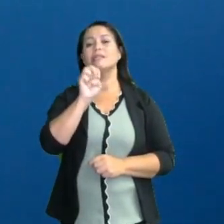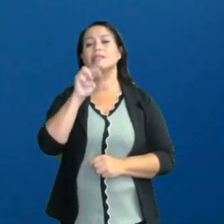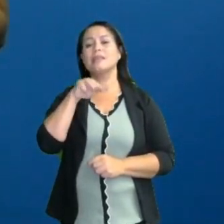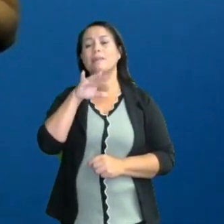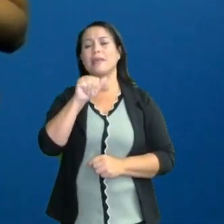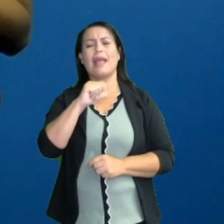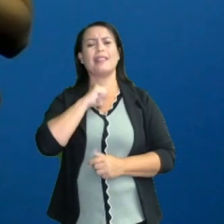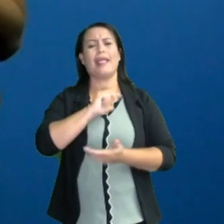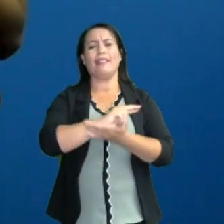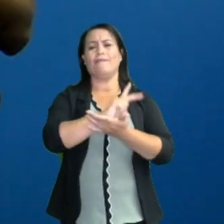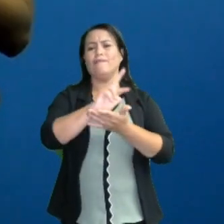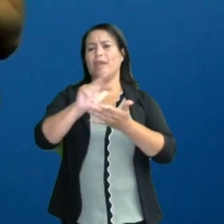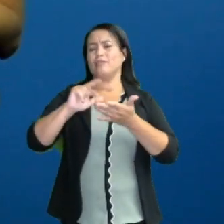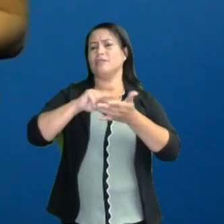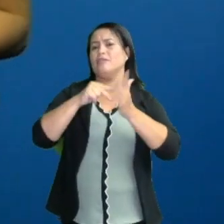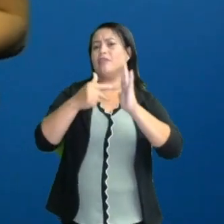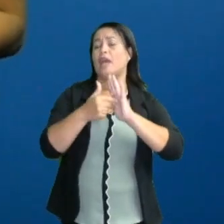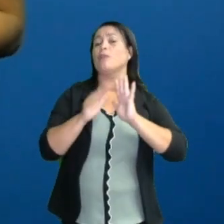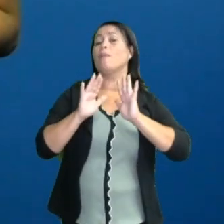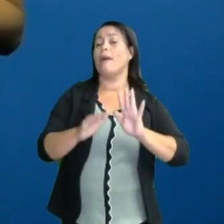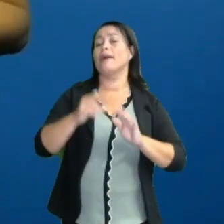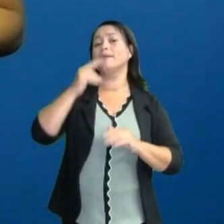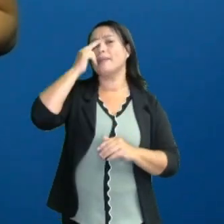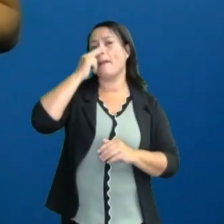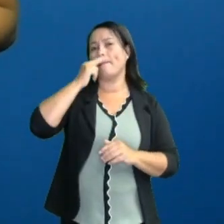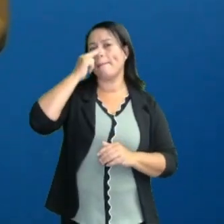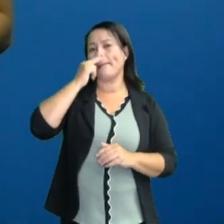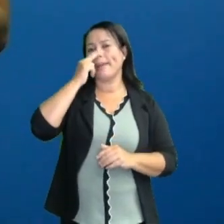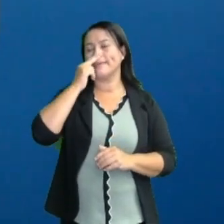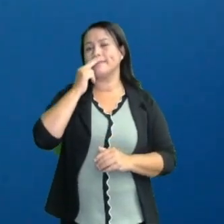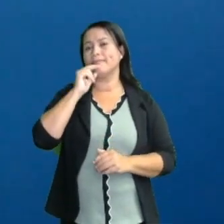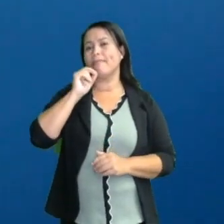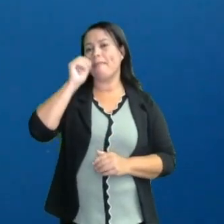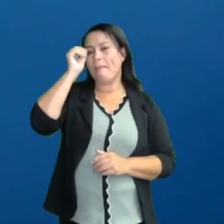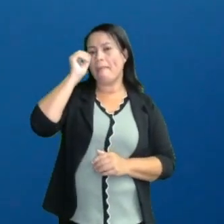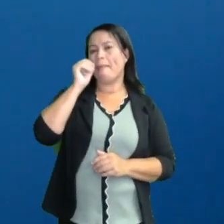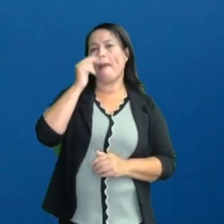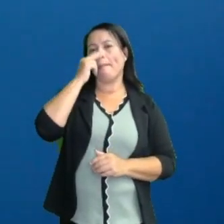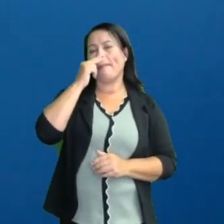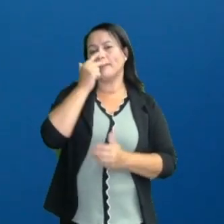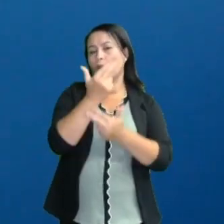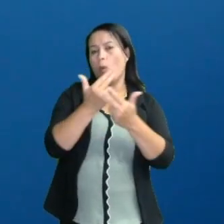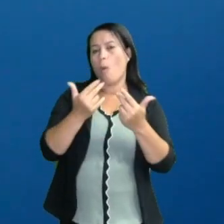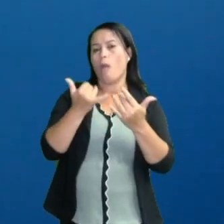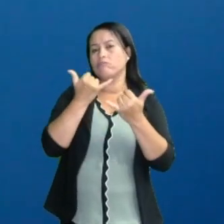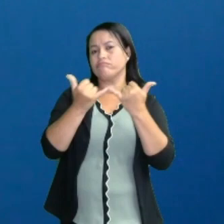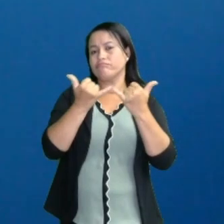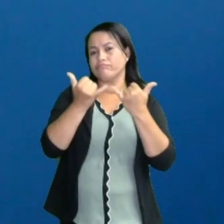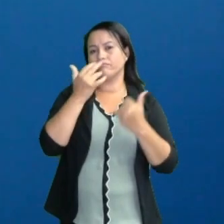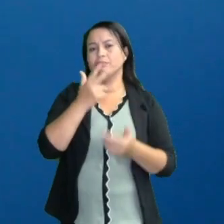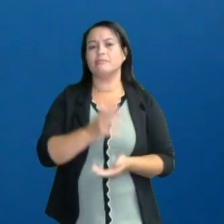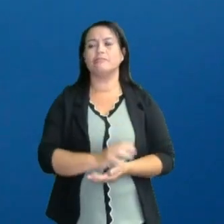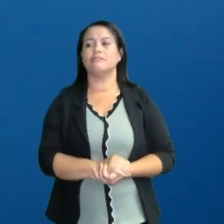vários sentidos, mas ela traz a mesma ideia. A ideia central é da escrita.